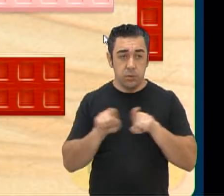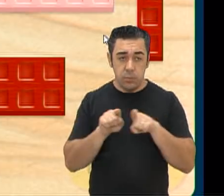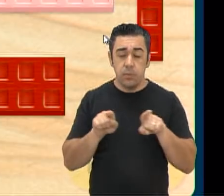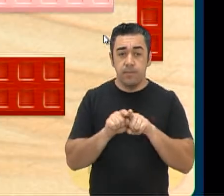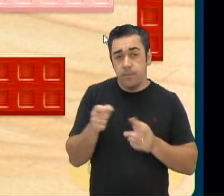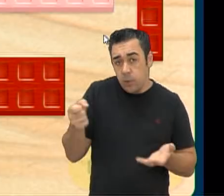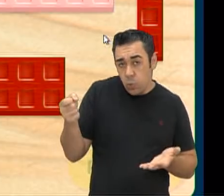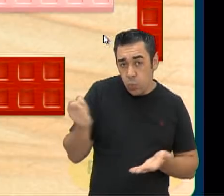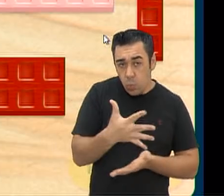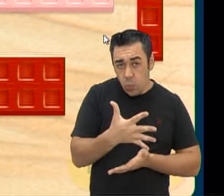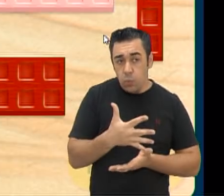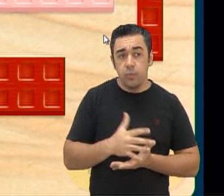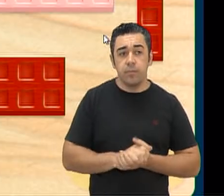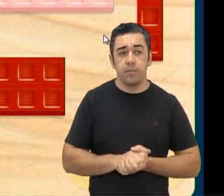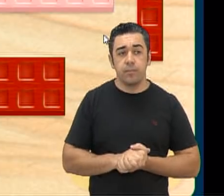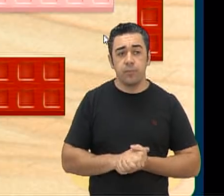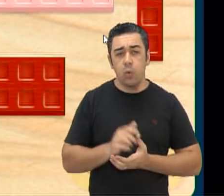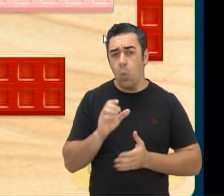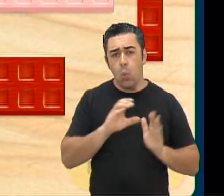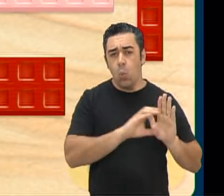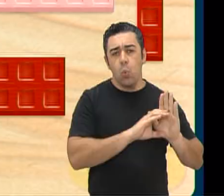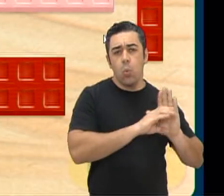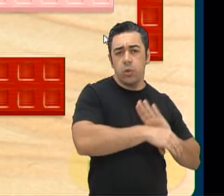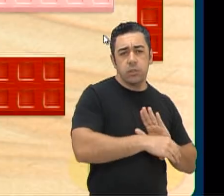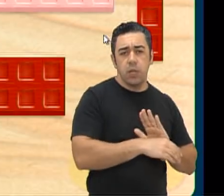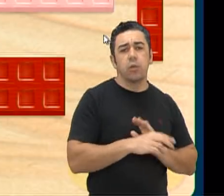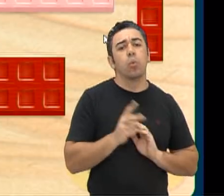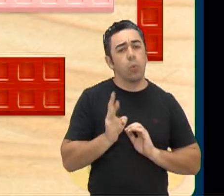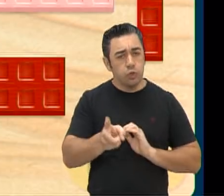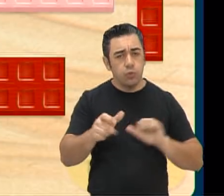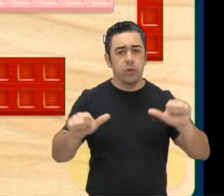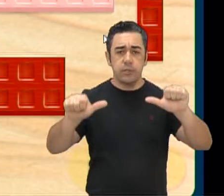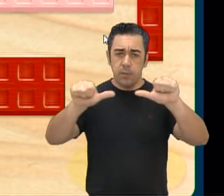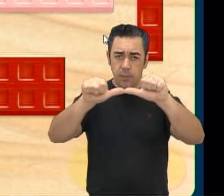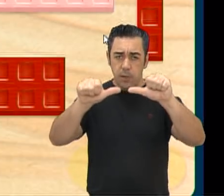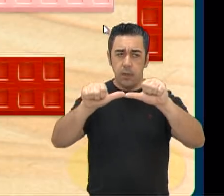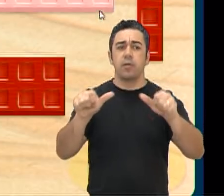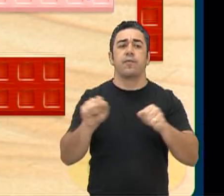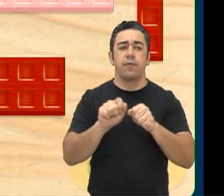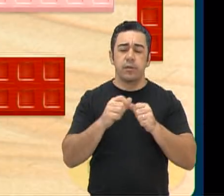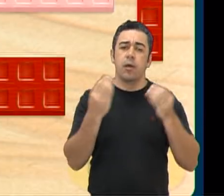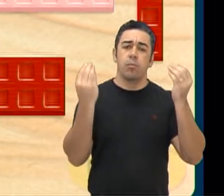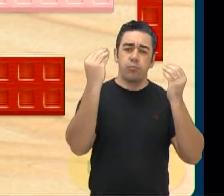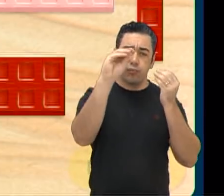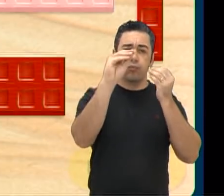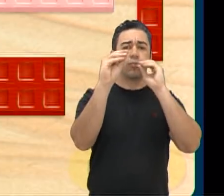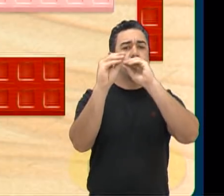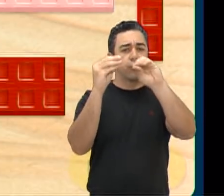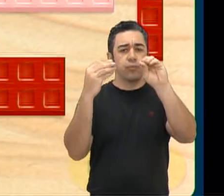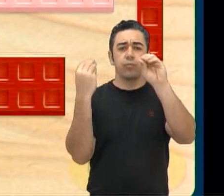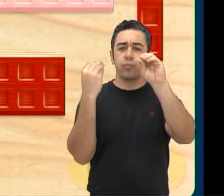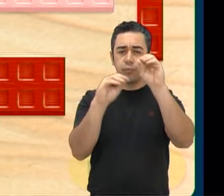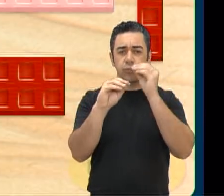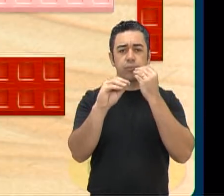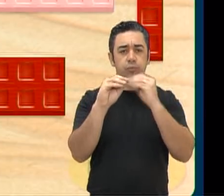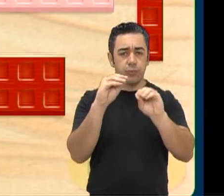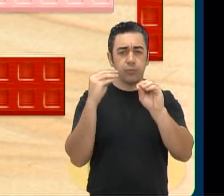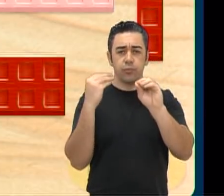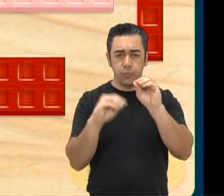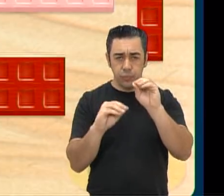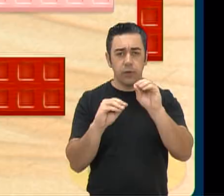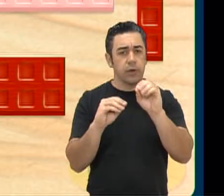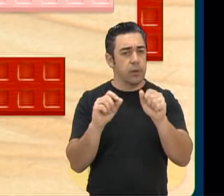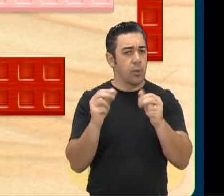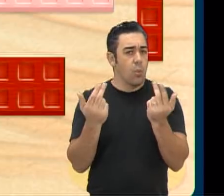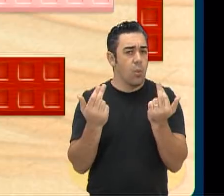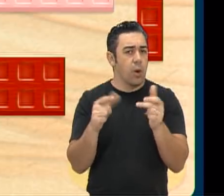nova figura. O conceito da simetria se mantém. A gente vai fazer a montagem da simetria conforme a gente